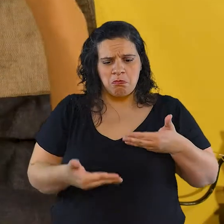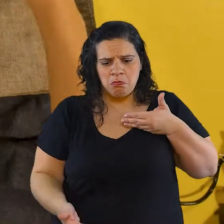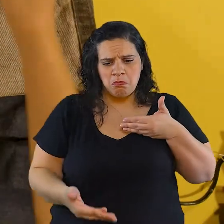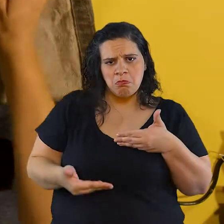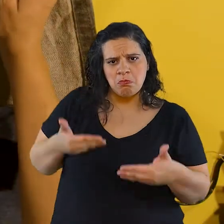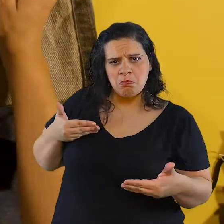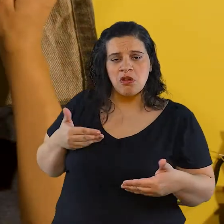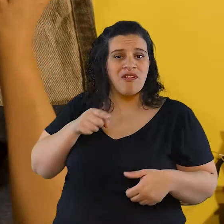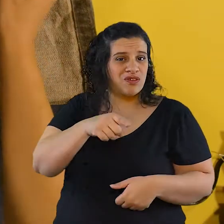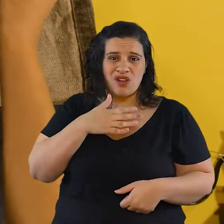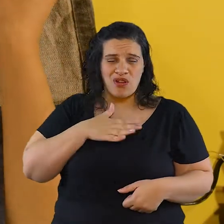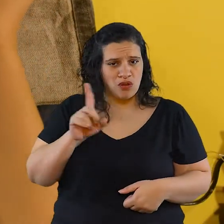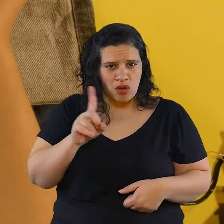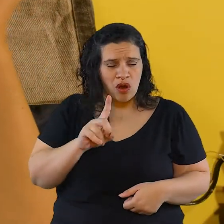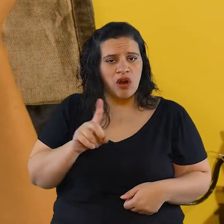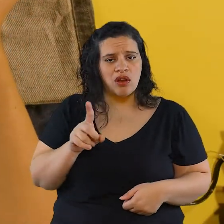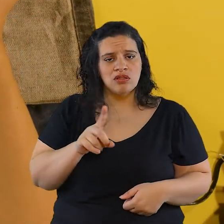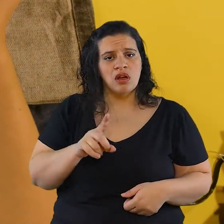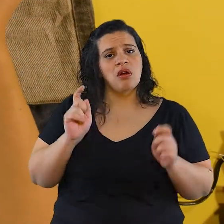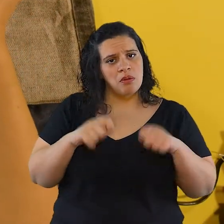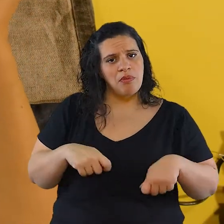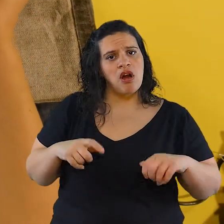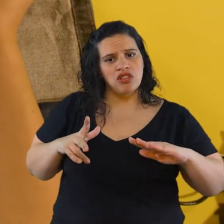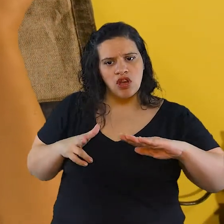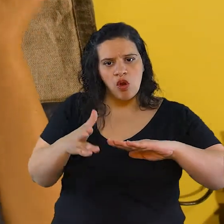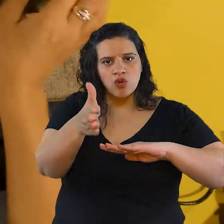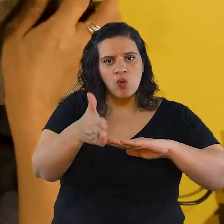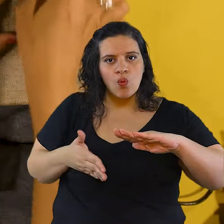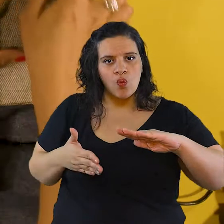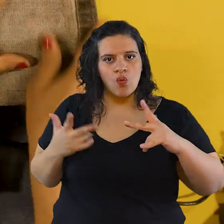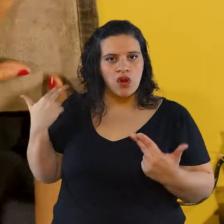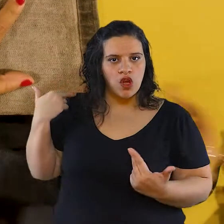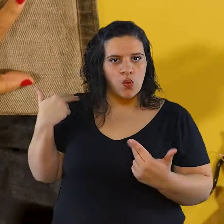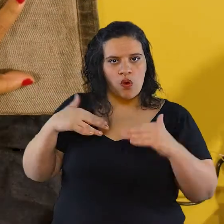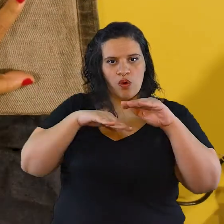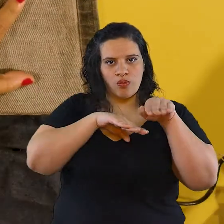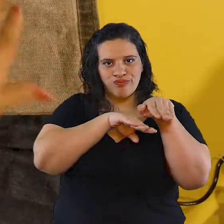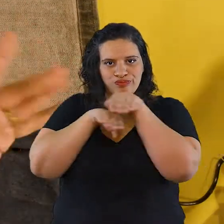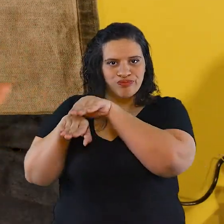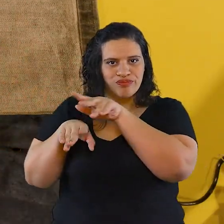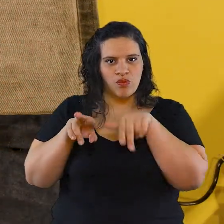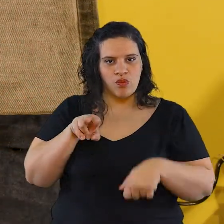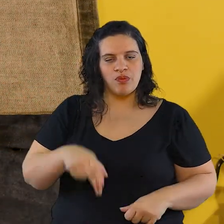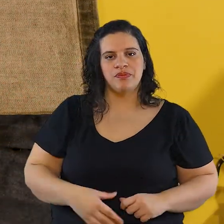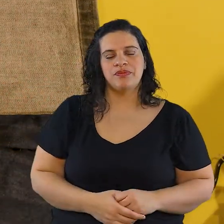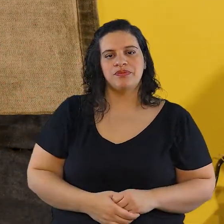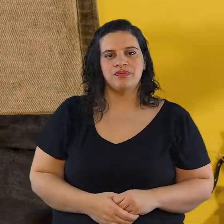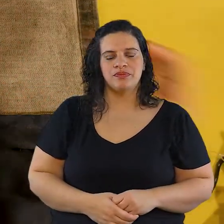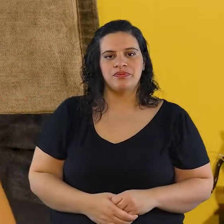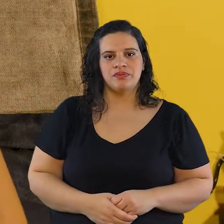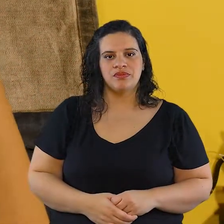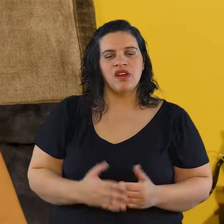Eu não ligo. Se você não curte muito, dá pra cortar o que tiver sobrando,